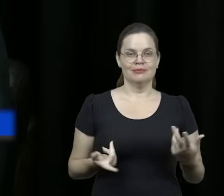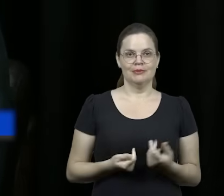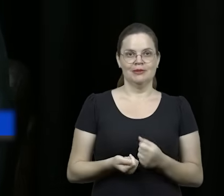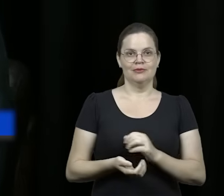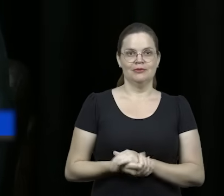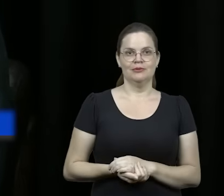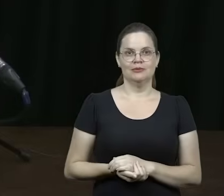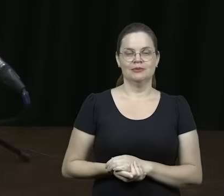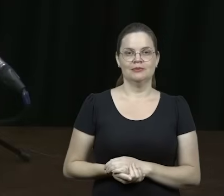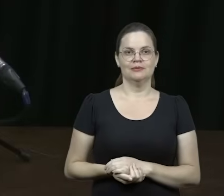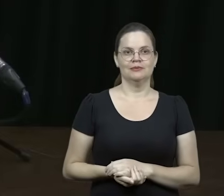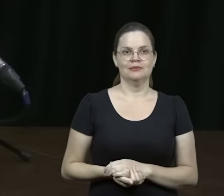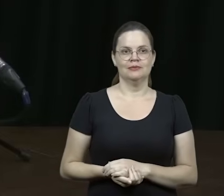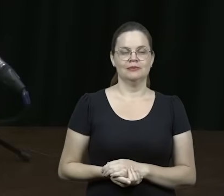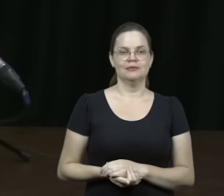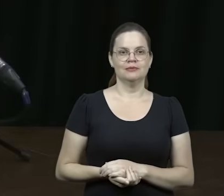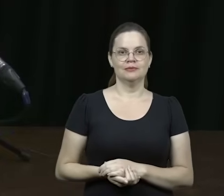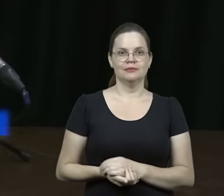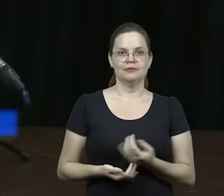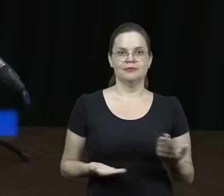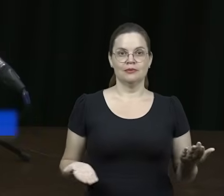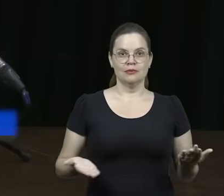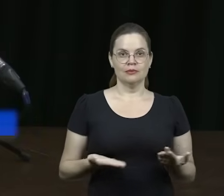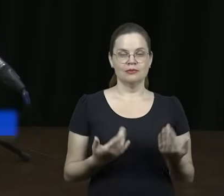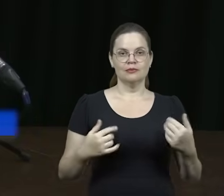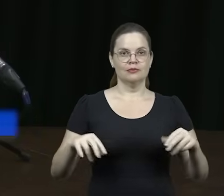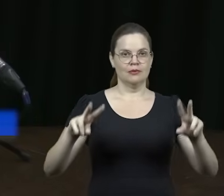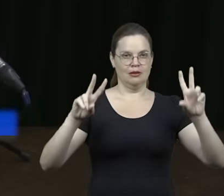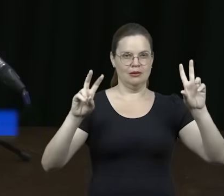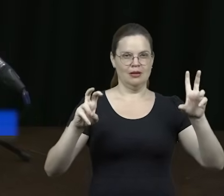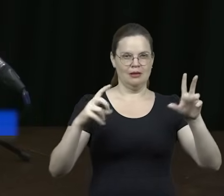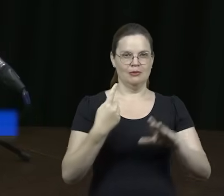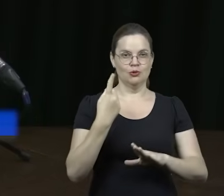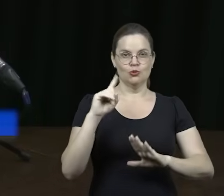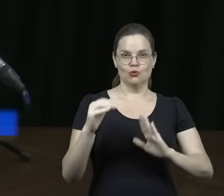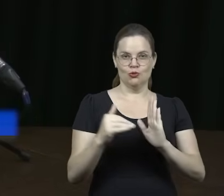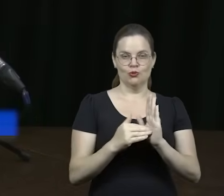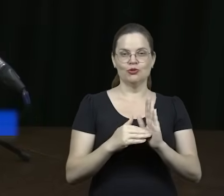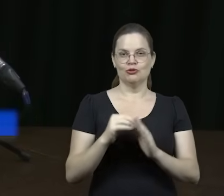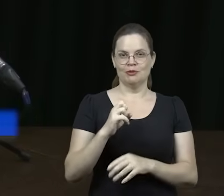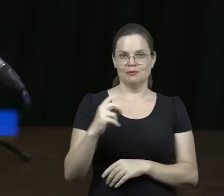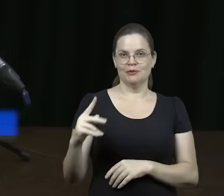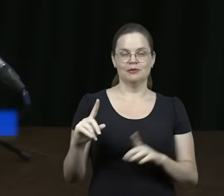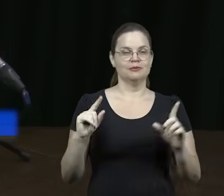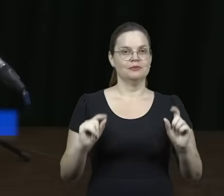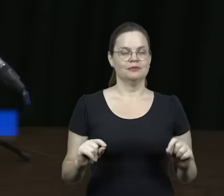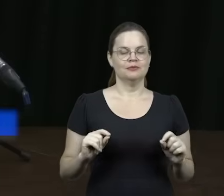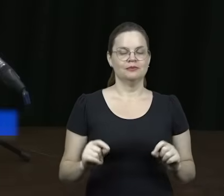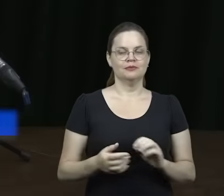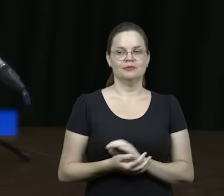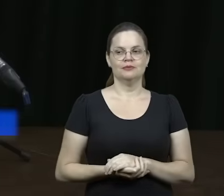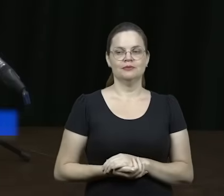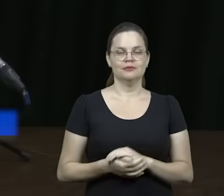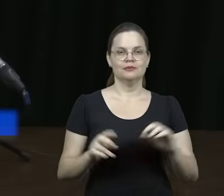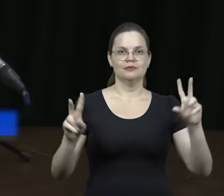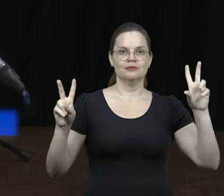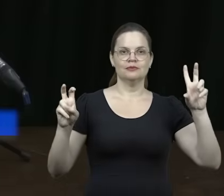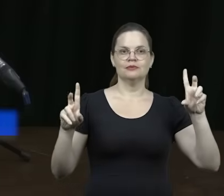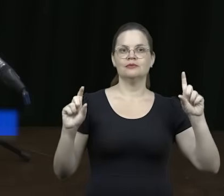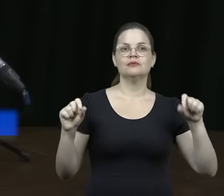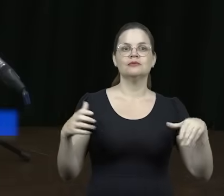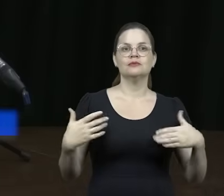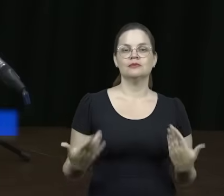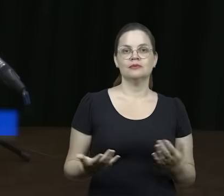revelou. E hoje o tema deste último episódio do programa da Trindade